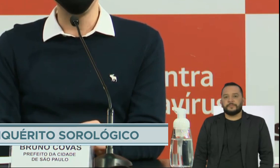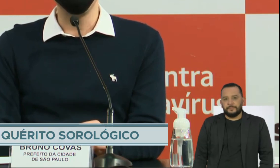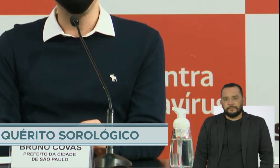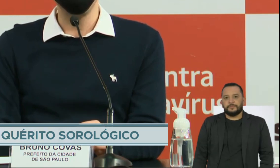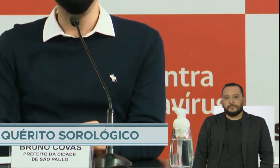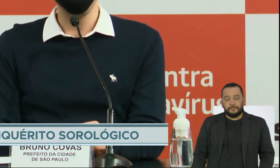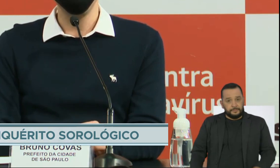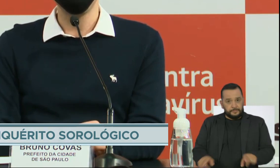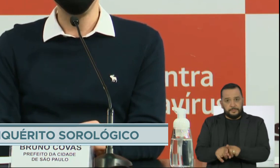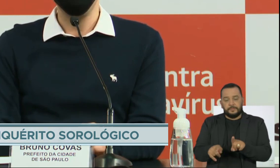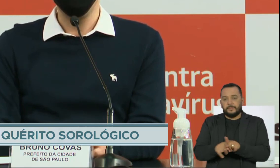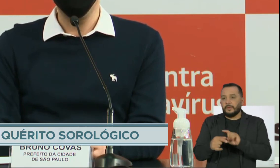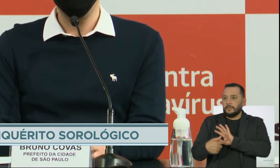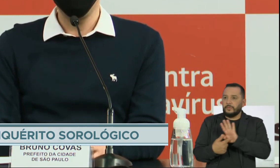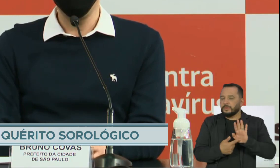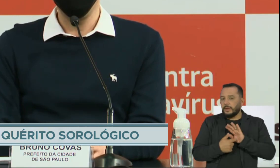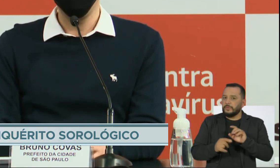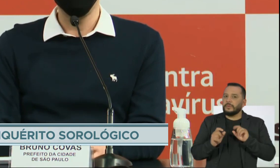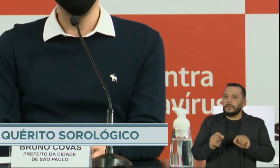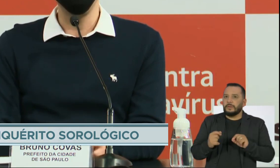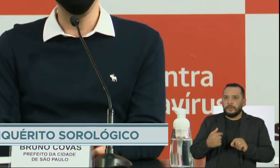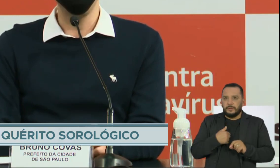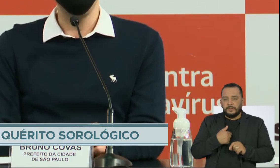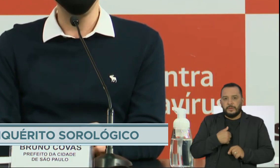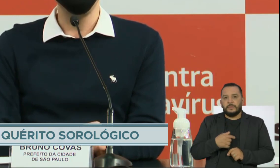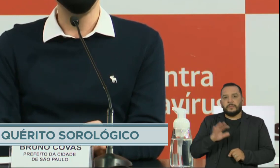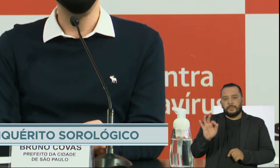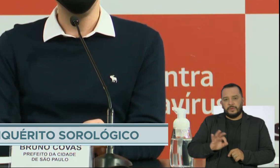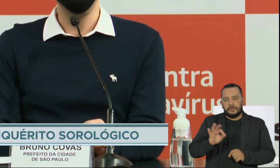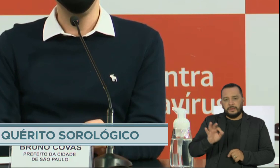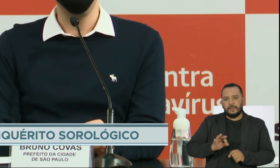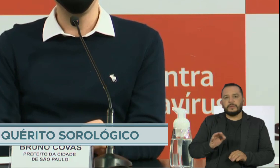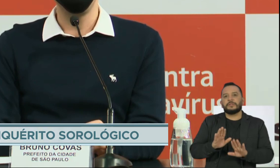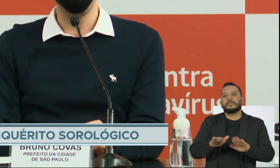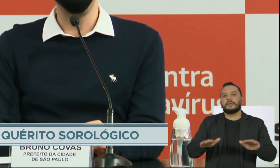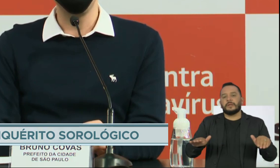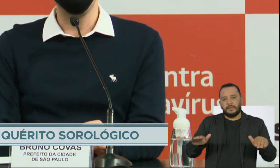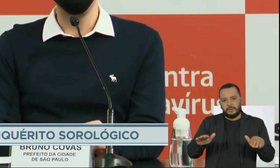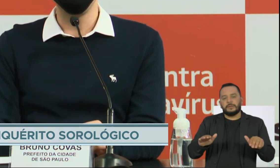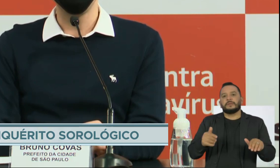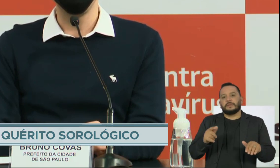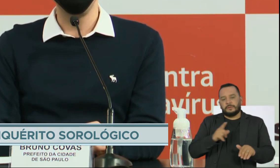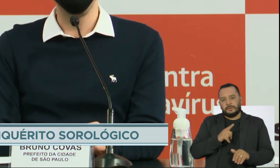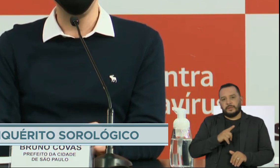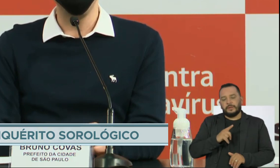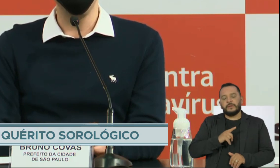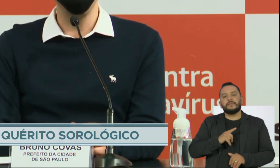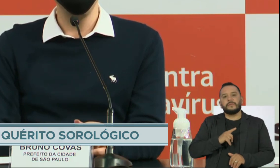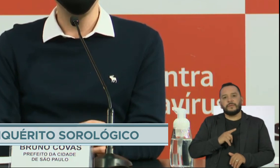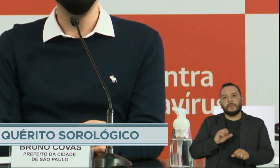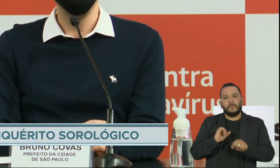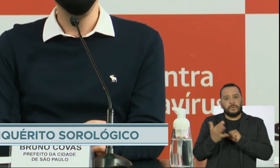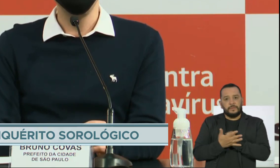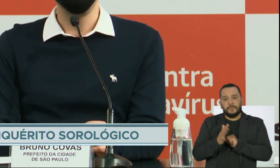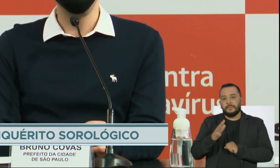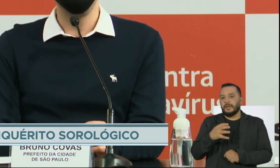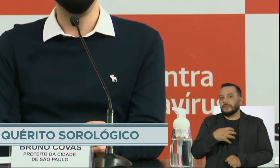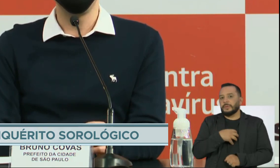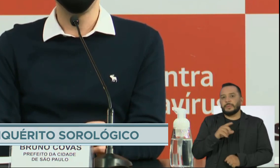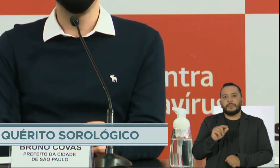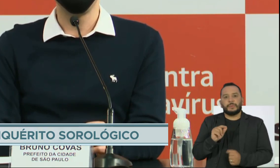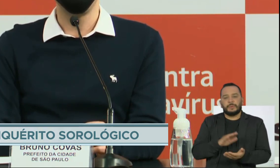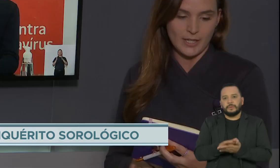Também foi constatado um aumento no percentual de crianças que tiveram coronavírus, mas não tiveram sintomas,